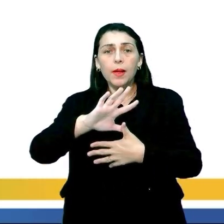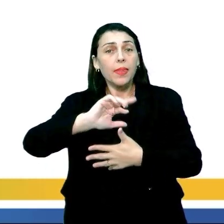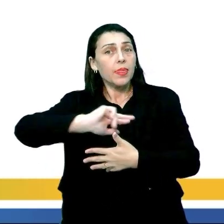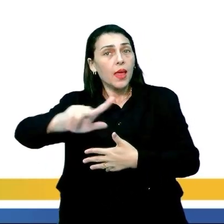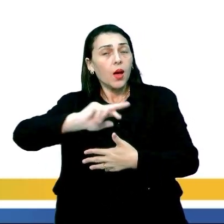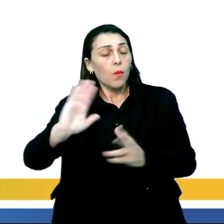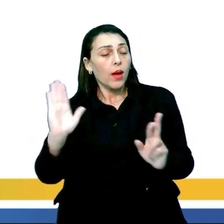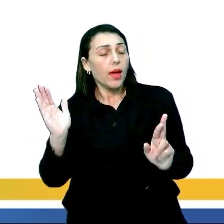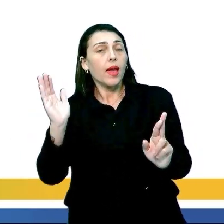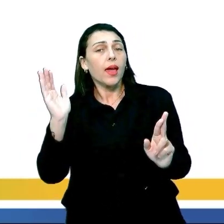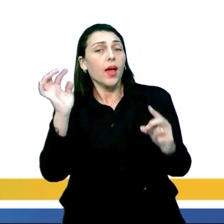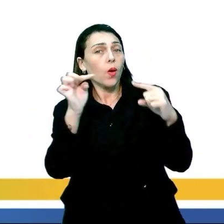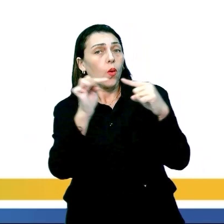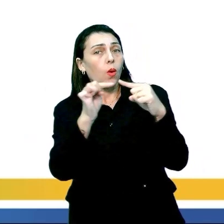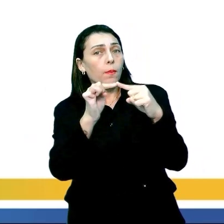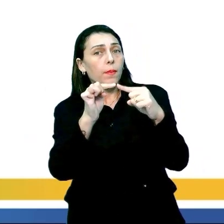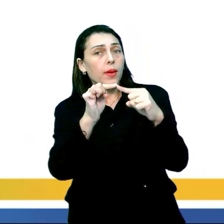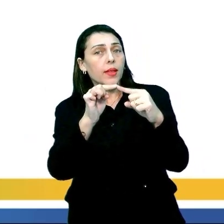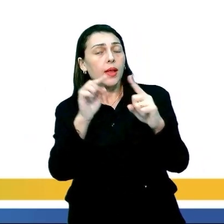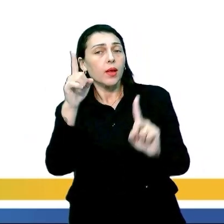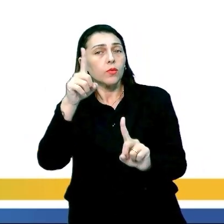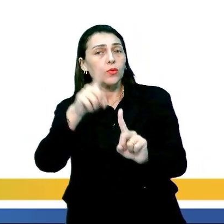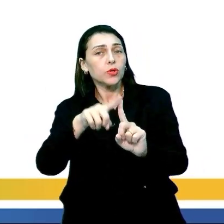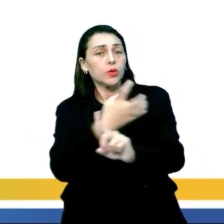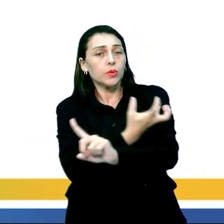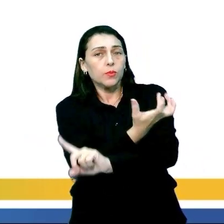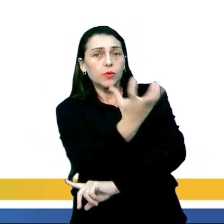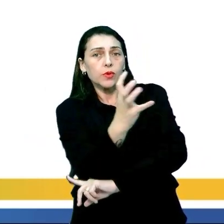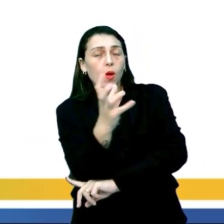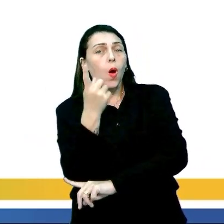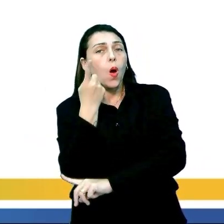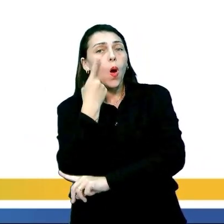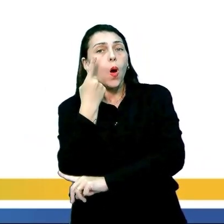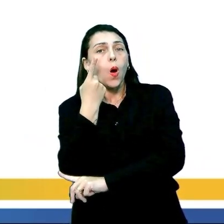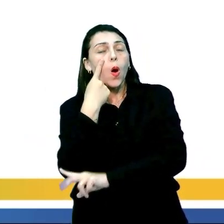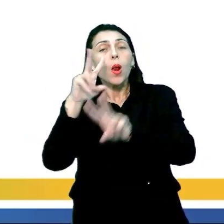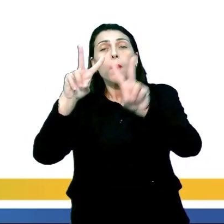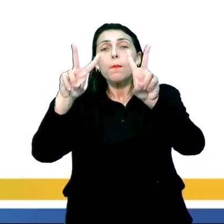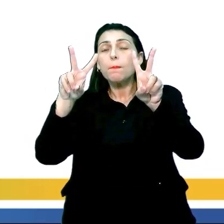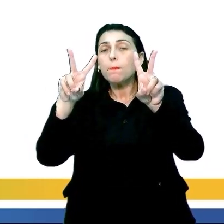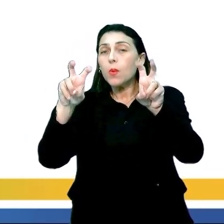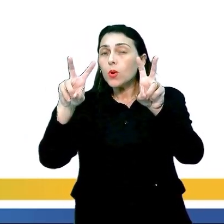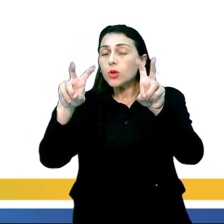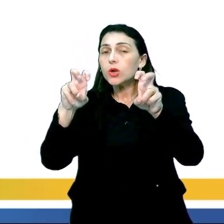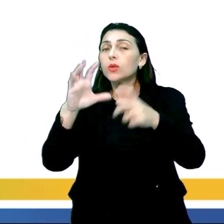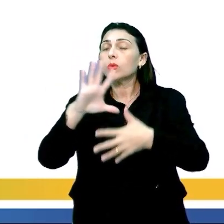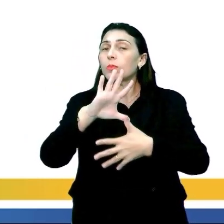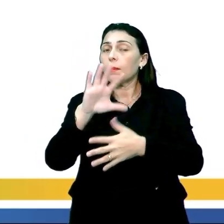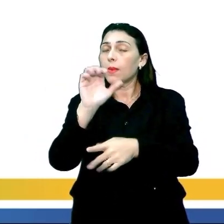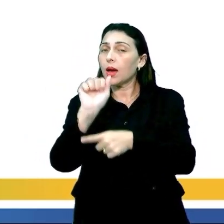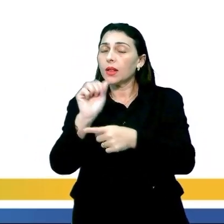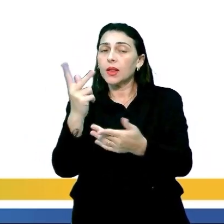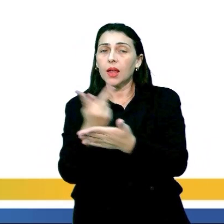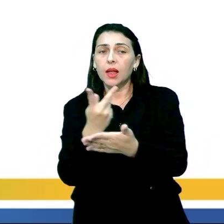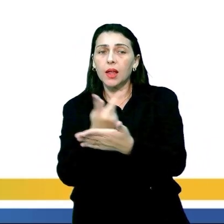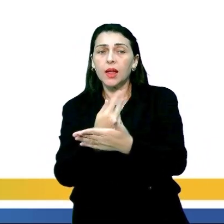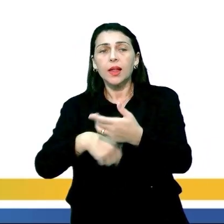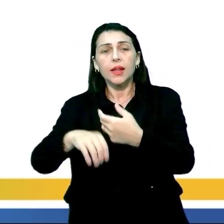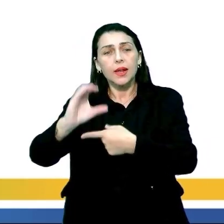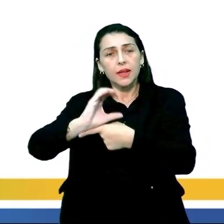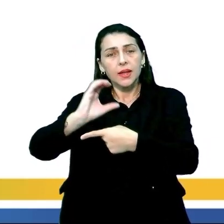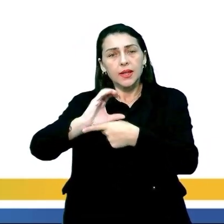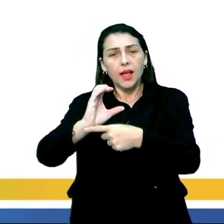são correspondentes aos tipos de vegetação. Olha para o título do mapa, então a letra A está incorreta. A